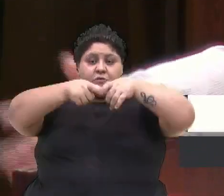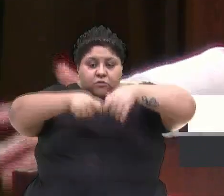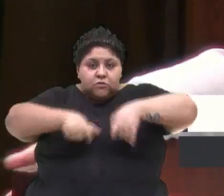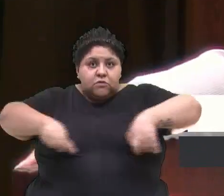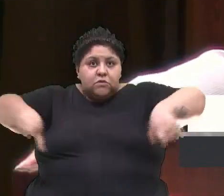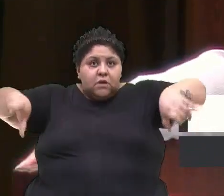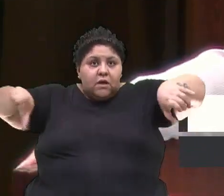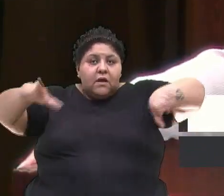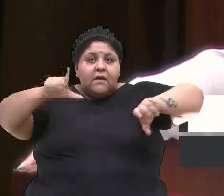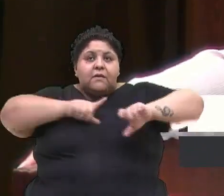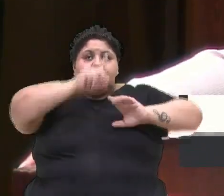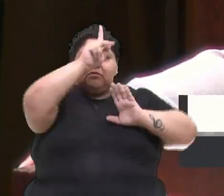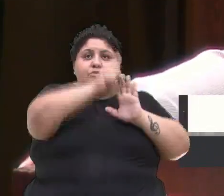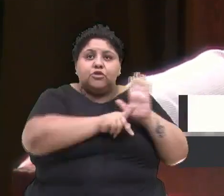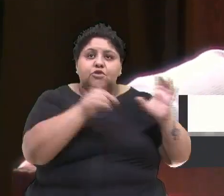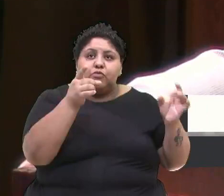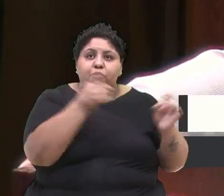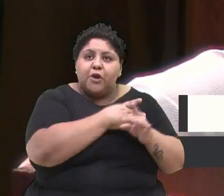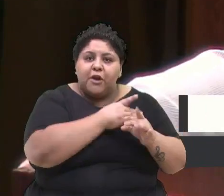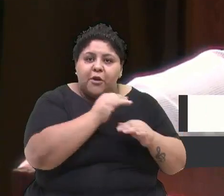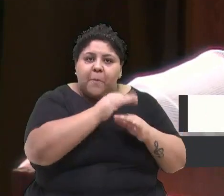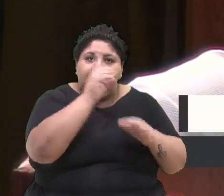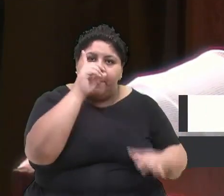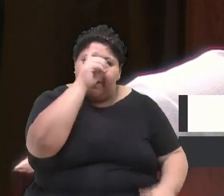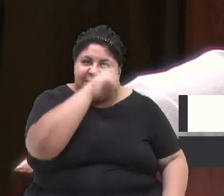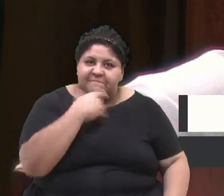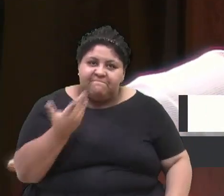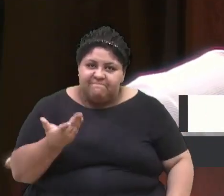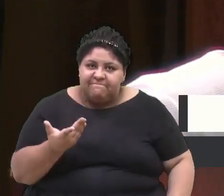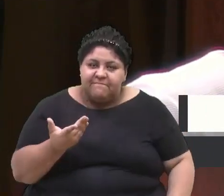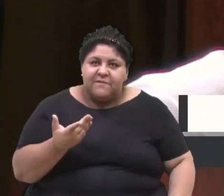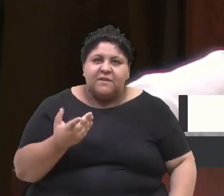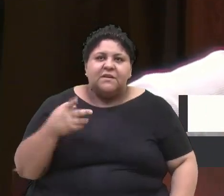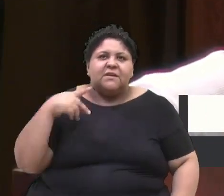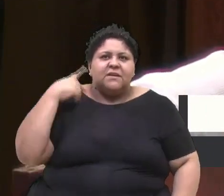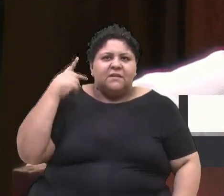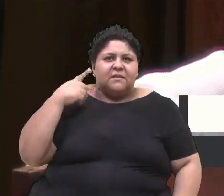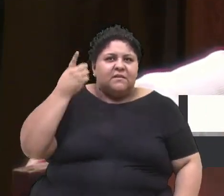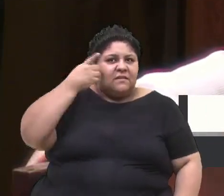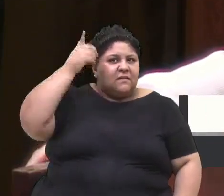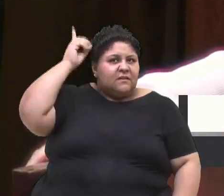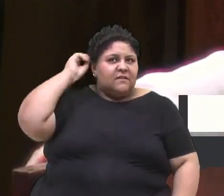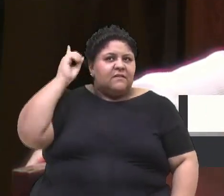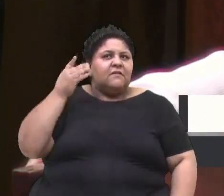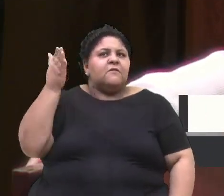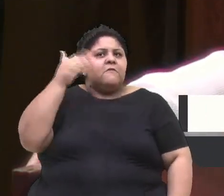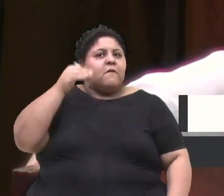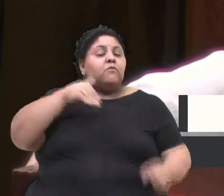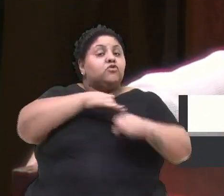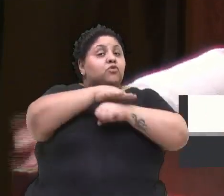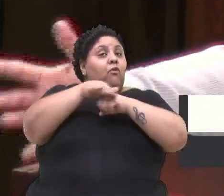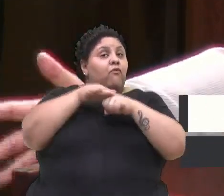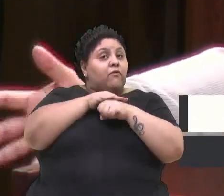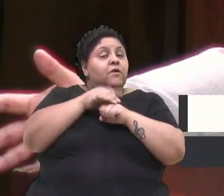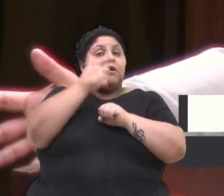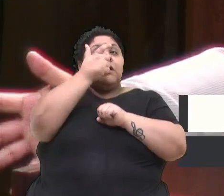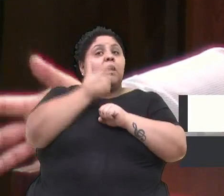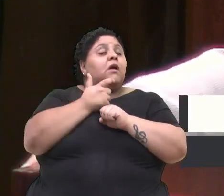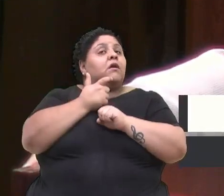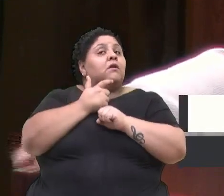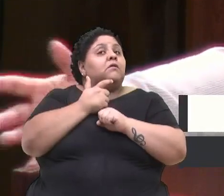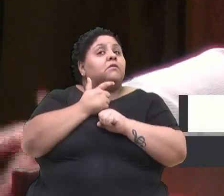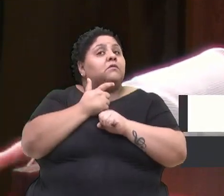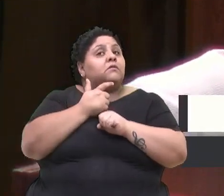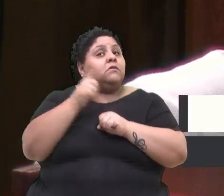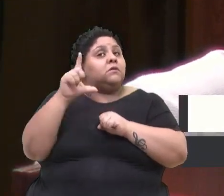temos o projeto ponto, que é o mais difícil. Então, vereador Lucas, o senhor como líder de governo, vamos conversar sobre isso. Acho que é uma coisa que, né,